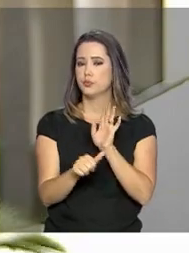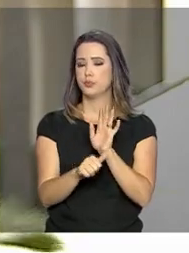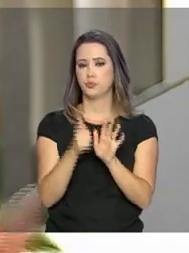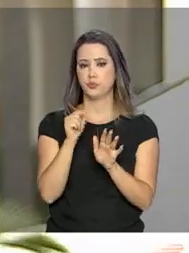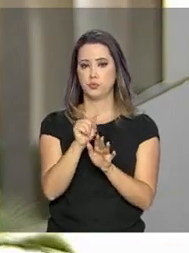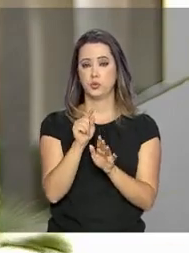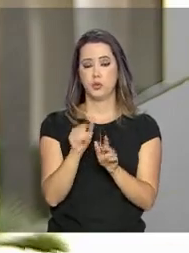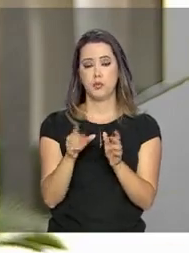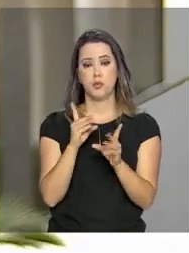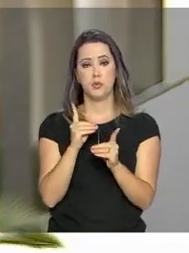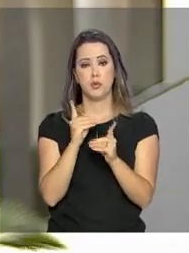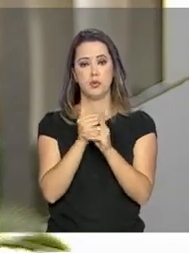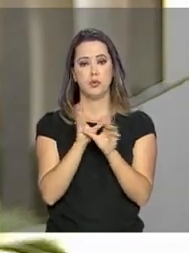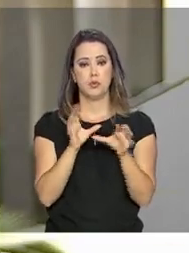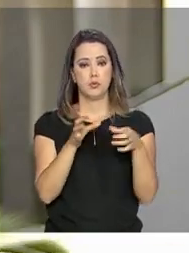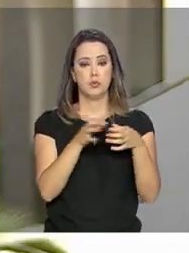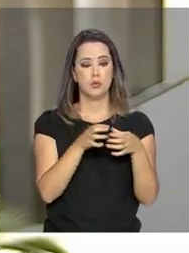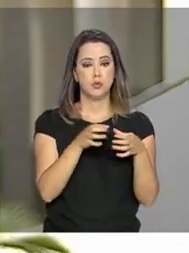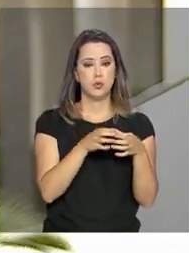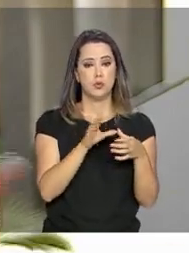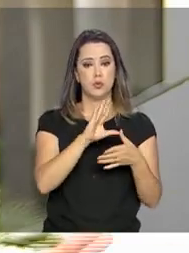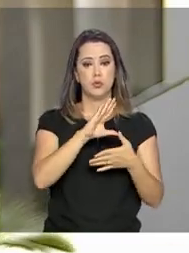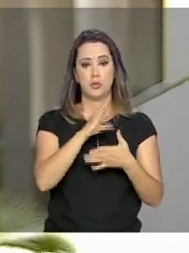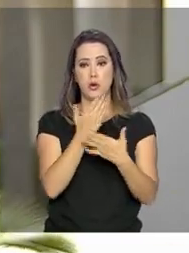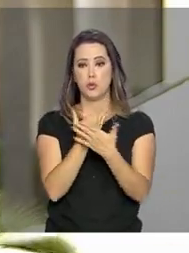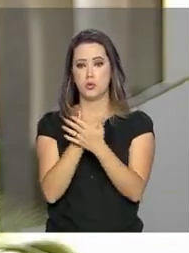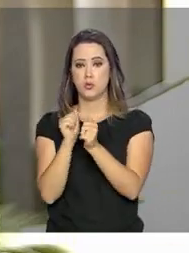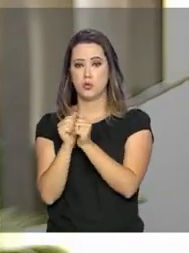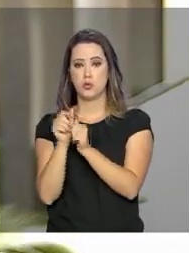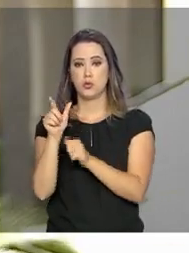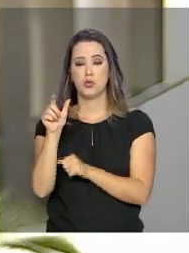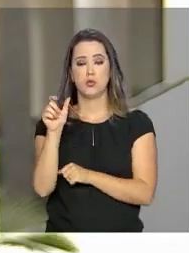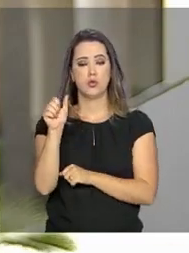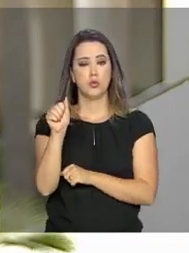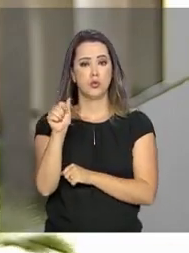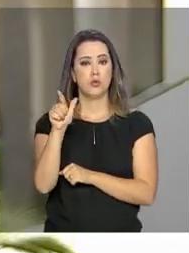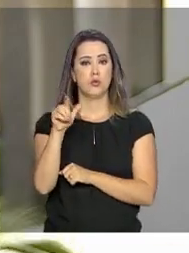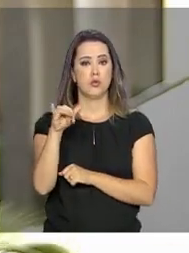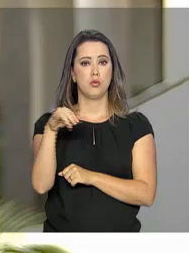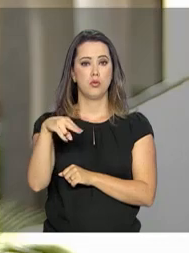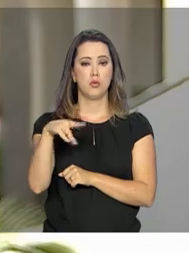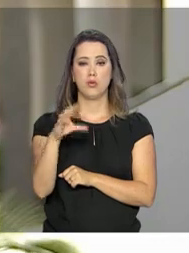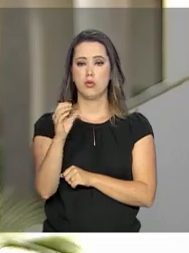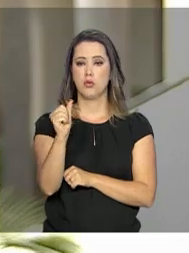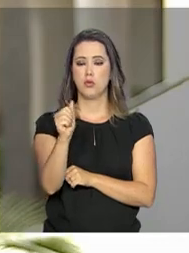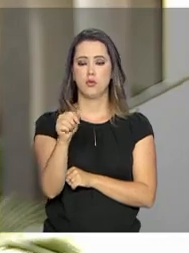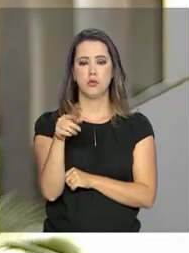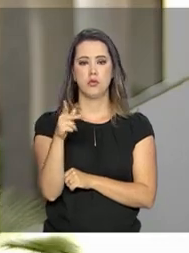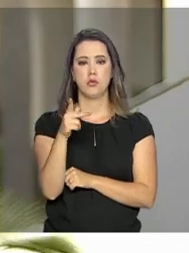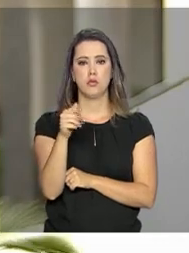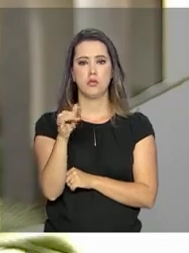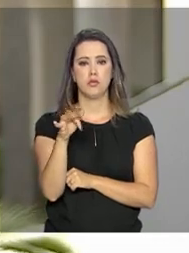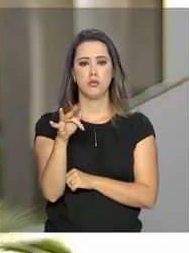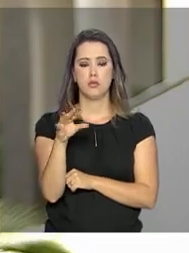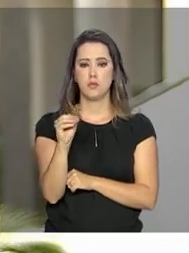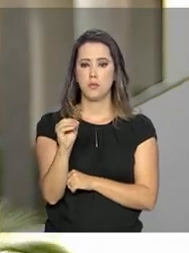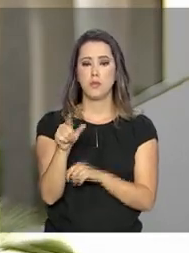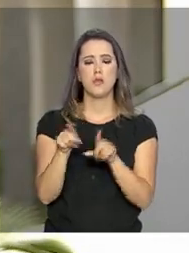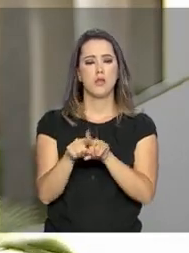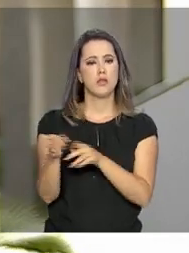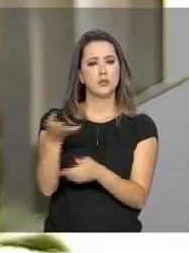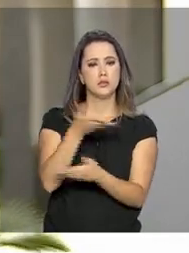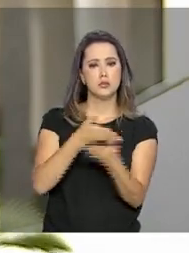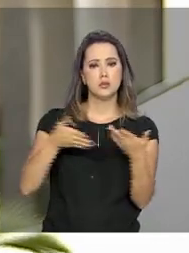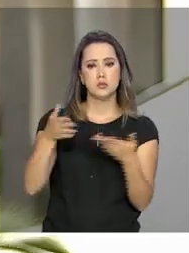entre o mercosul ea aliança do pacífico e objetivo dessa cúpula é dinamizar os fluxos comerciais e também de investimentos